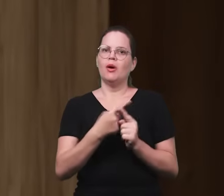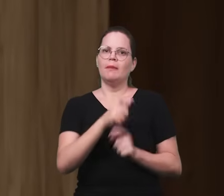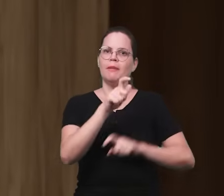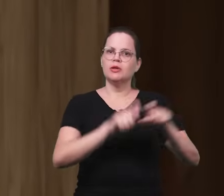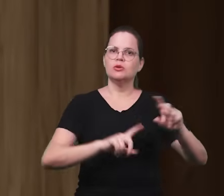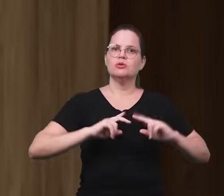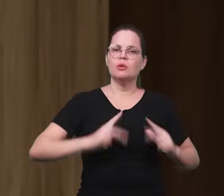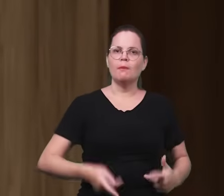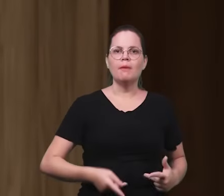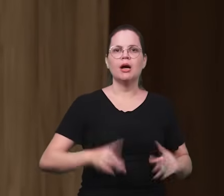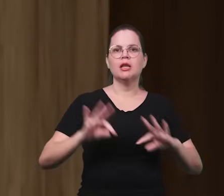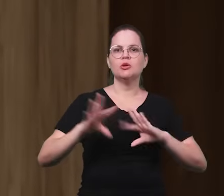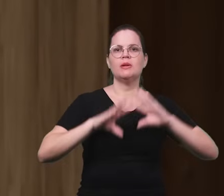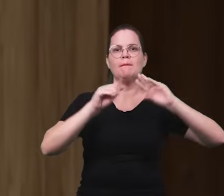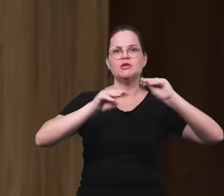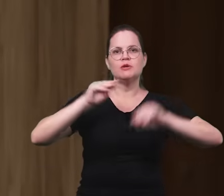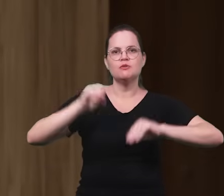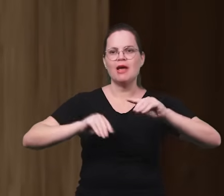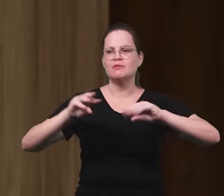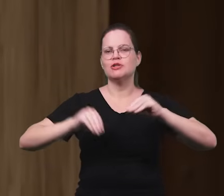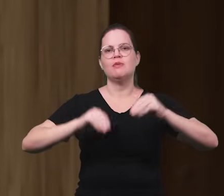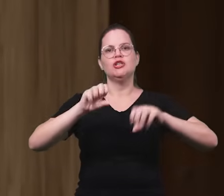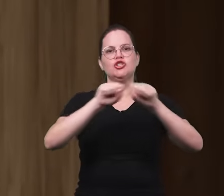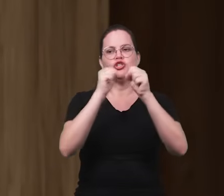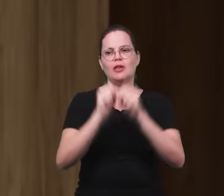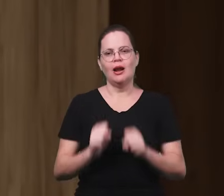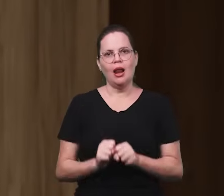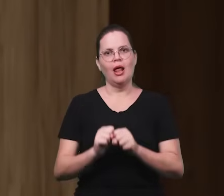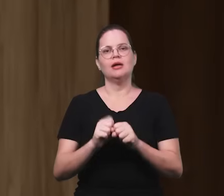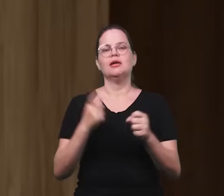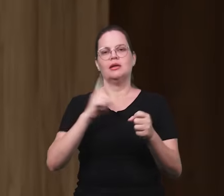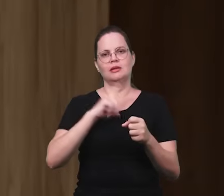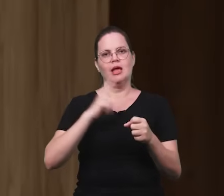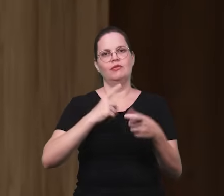as mudanças climáticas, né? Então,